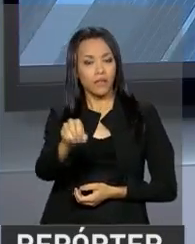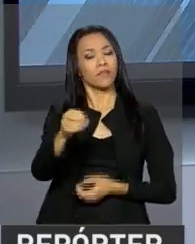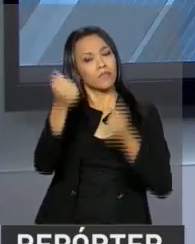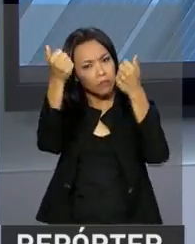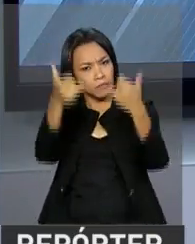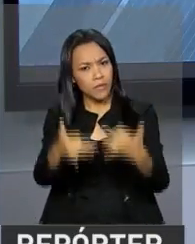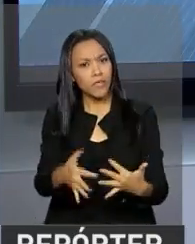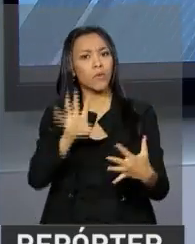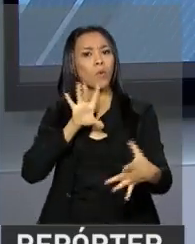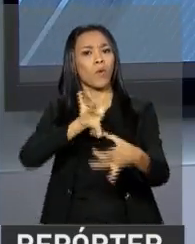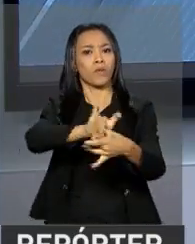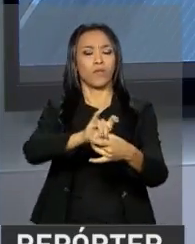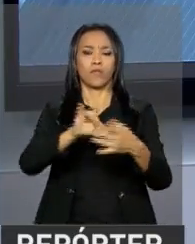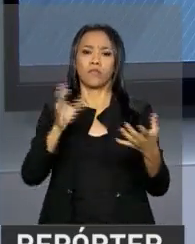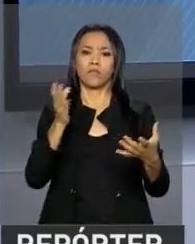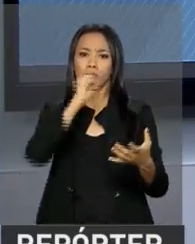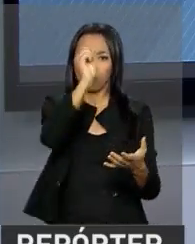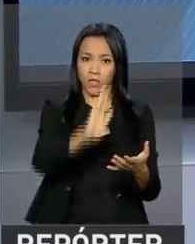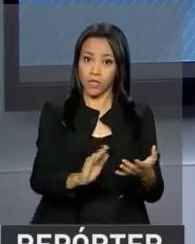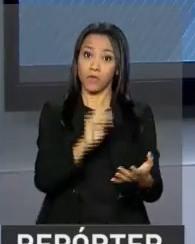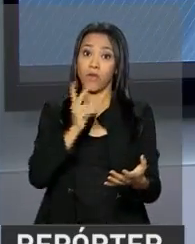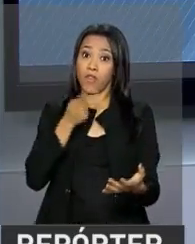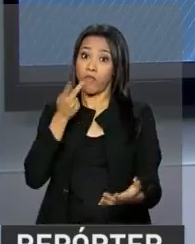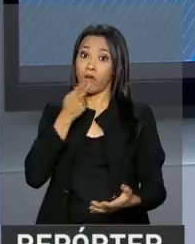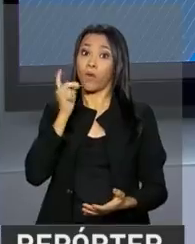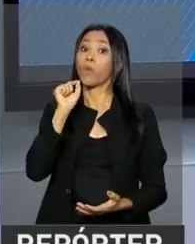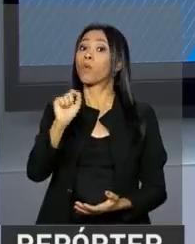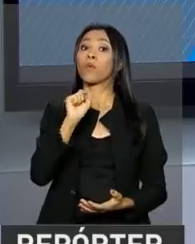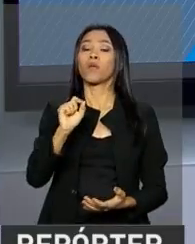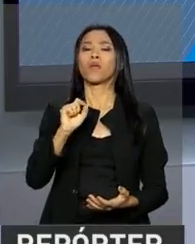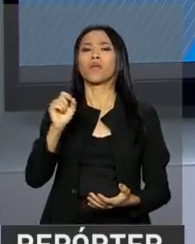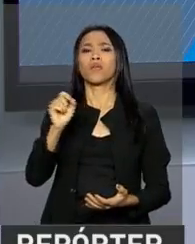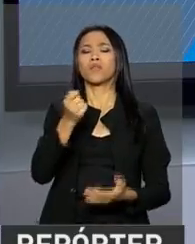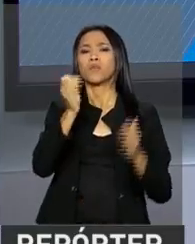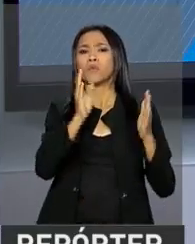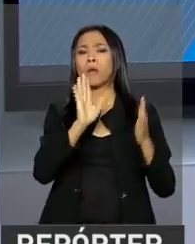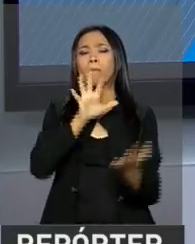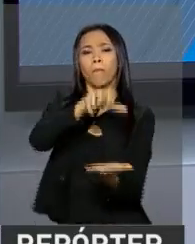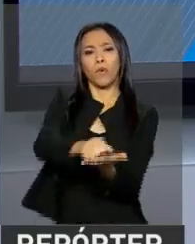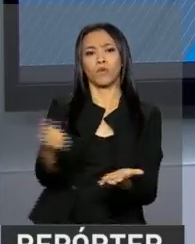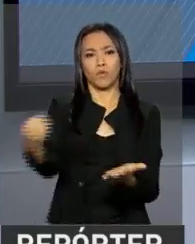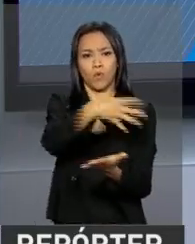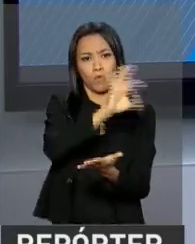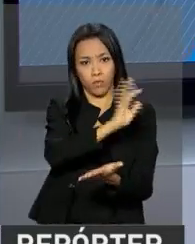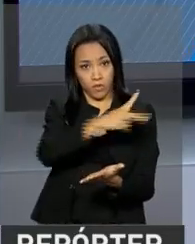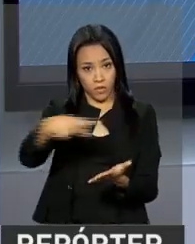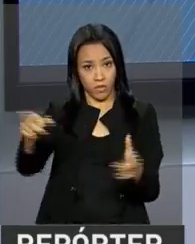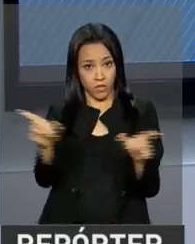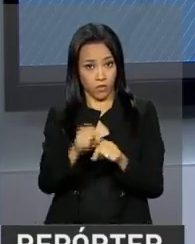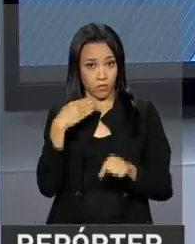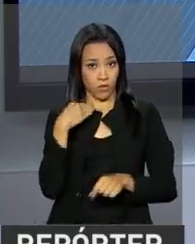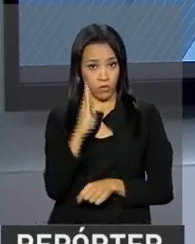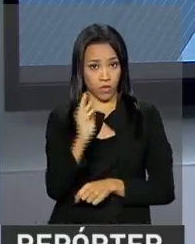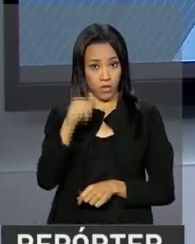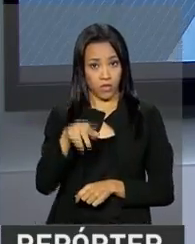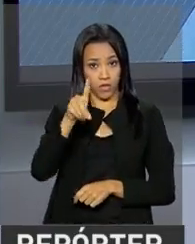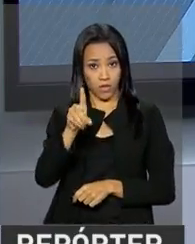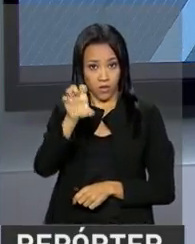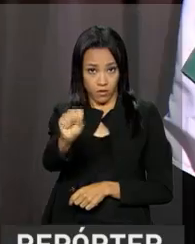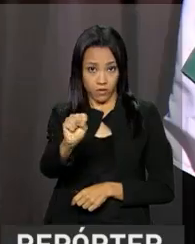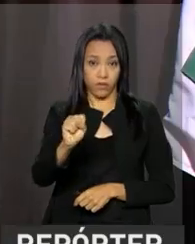pelo Brasil. A afirmação foi na posse do novo presidente do BNDES, Paulo Rabelo de Castro.